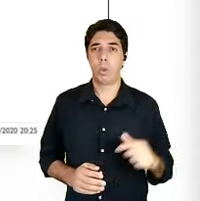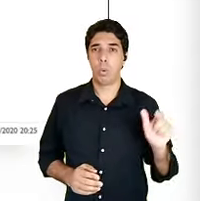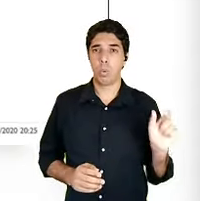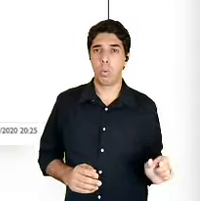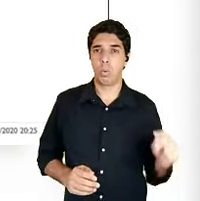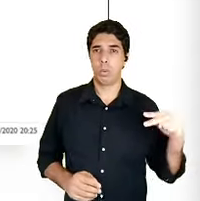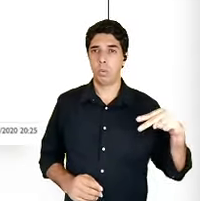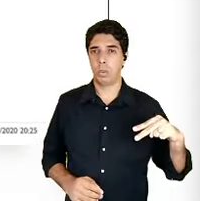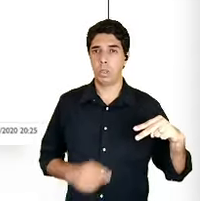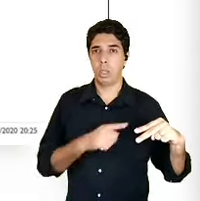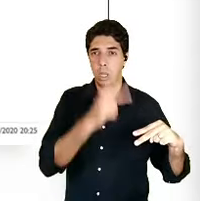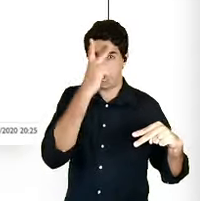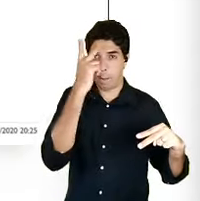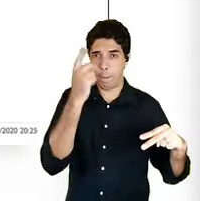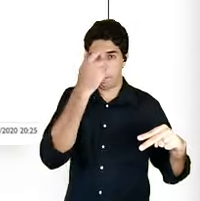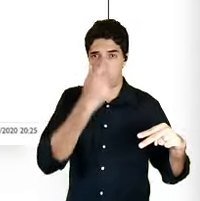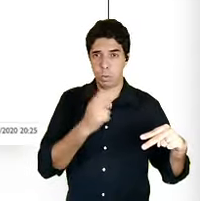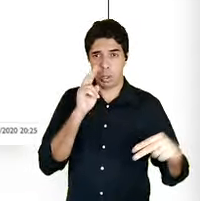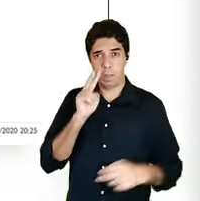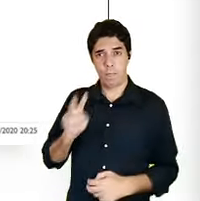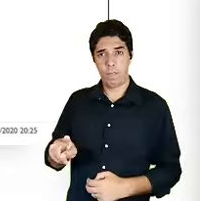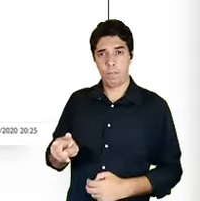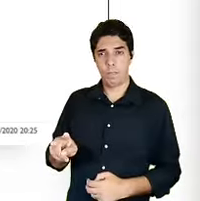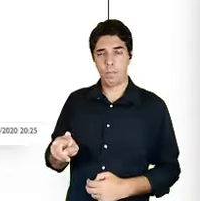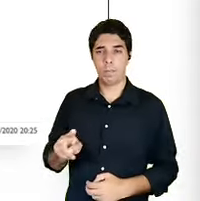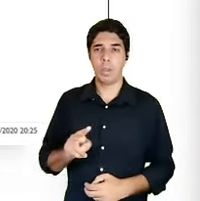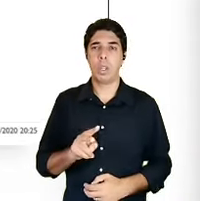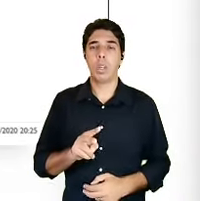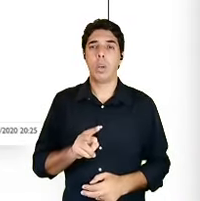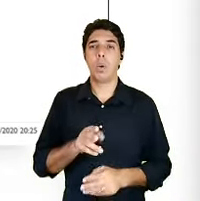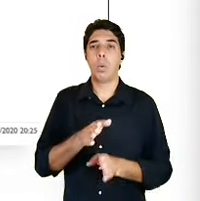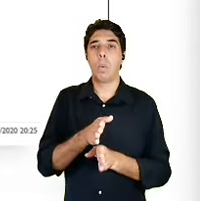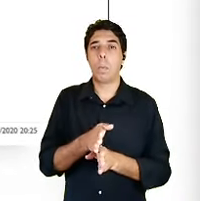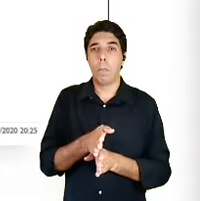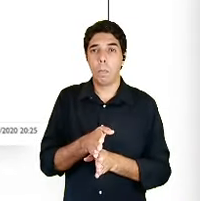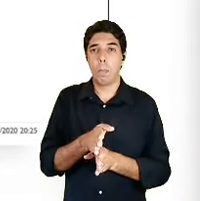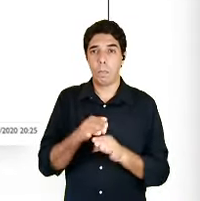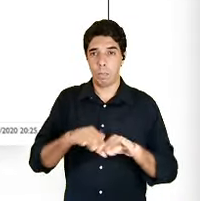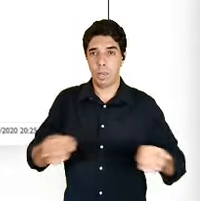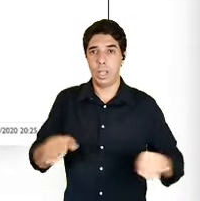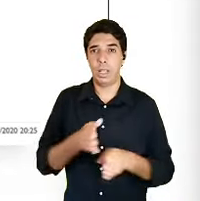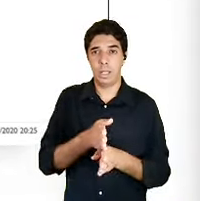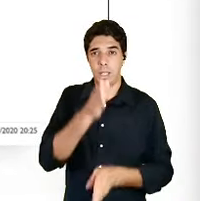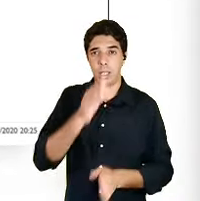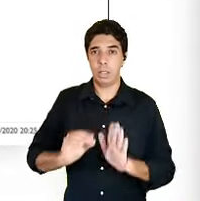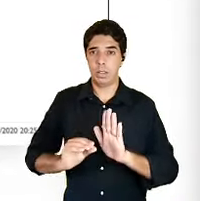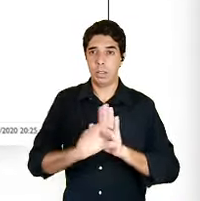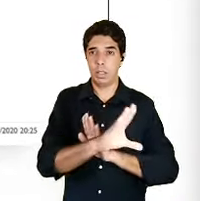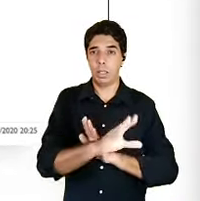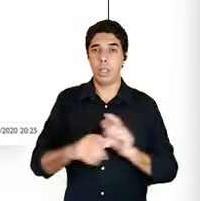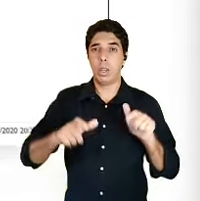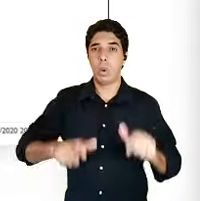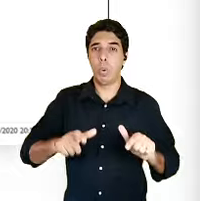e representa o objeto. E o plano de projeção é a superfície onde se projeta o